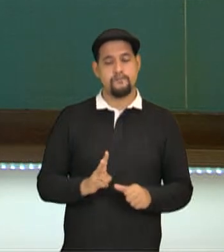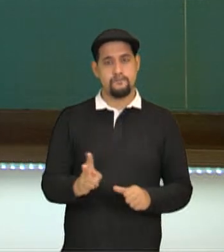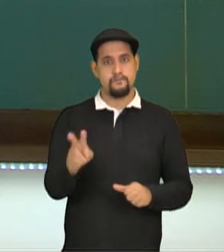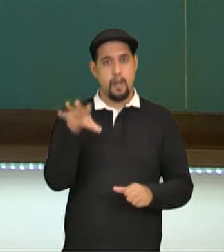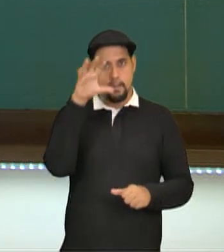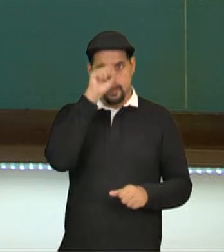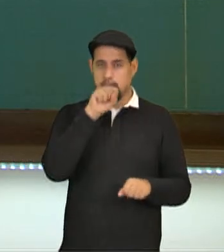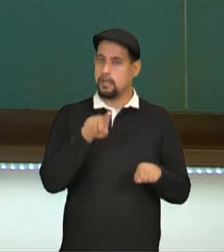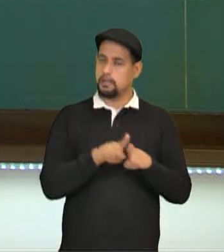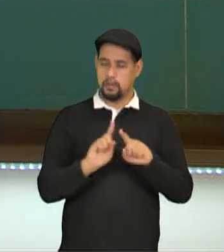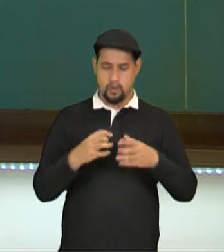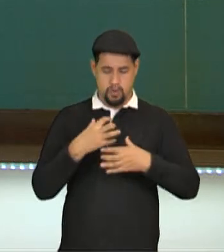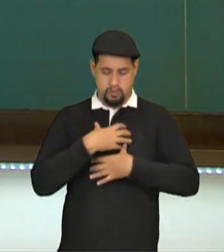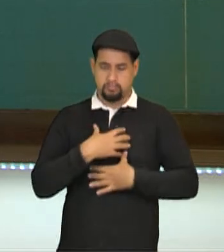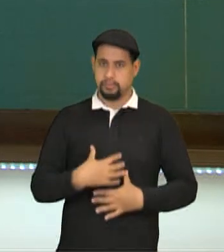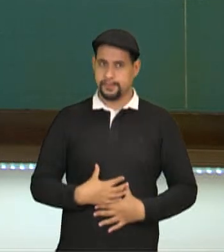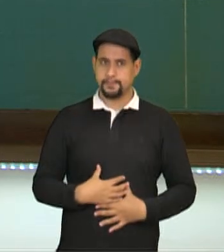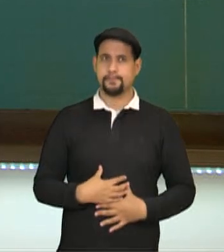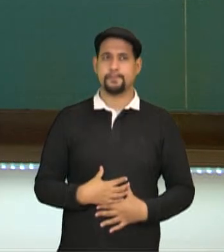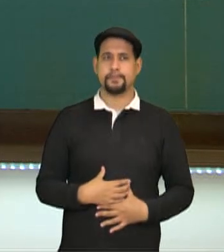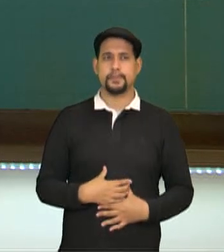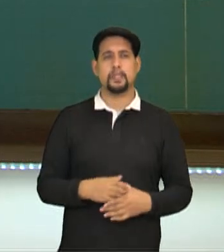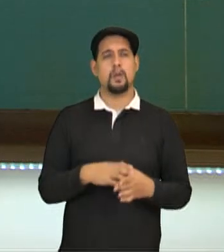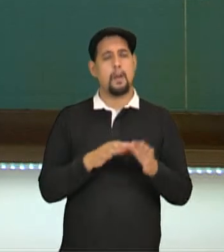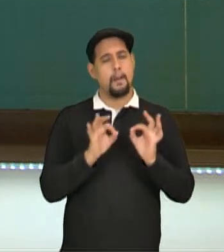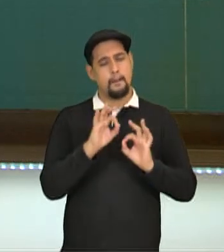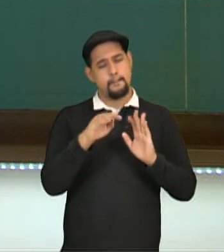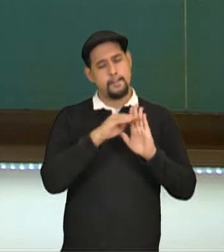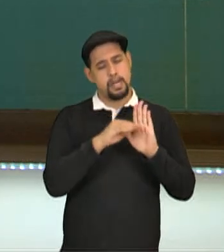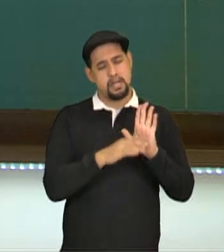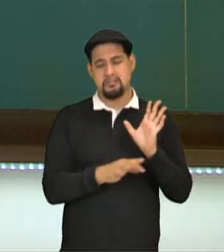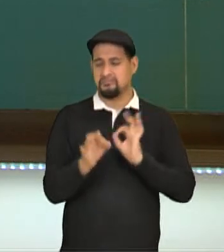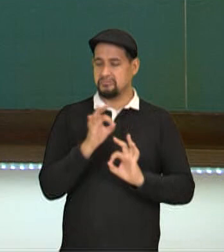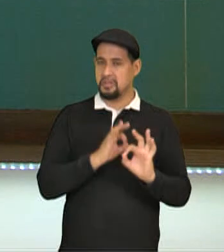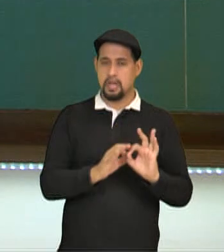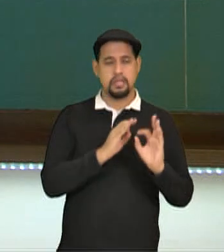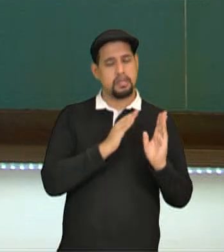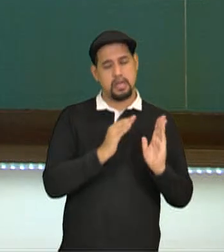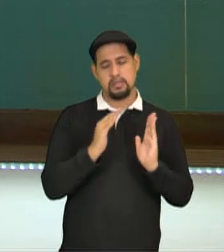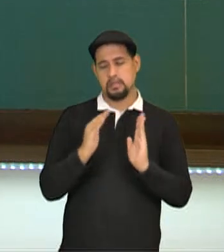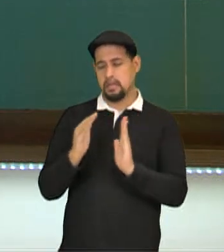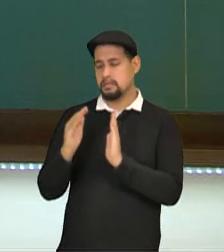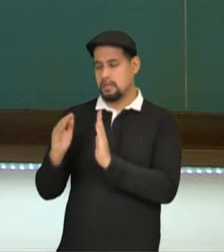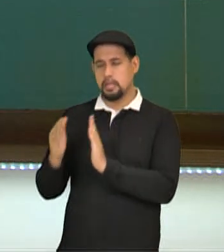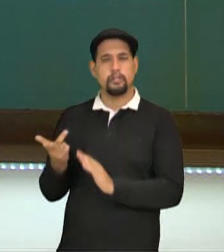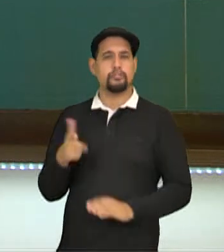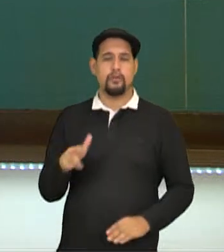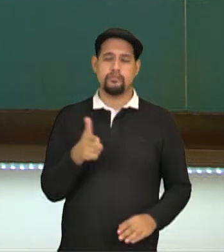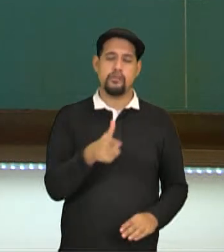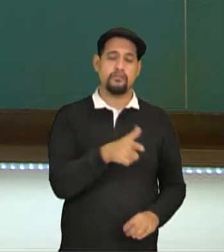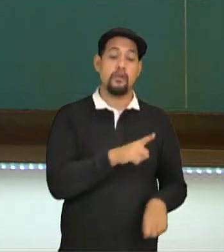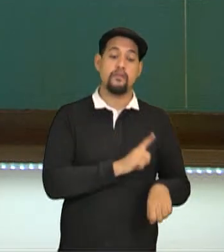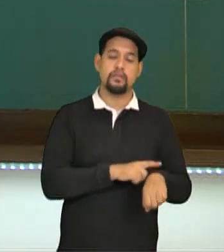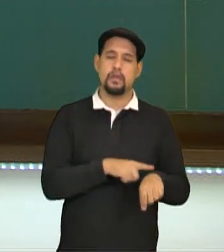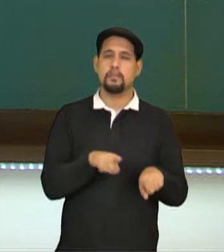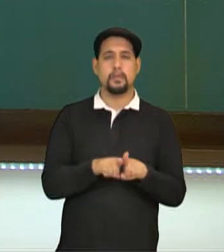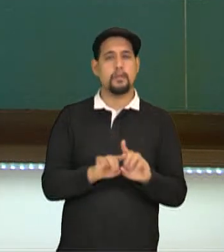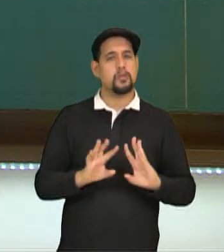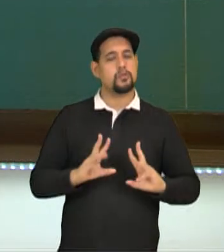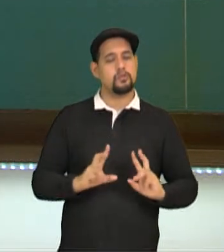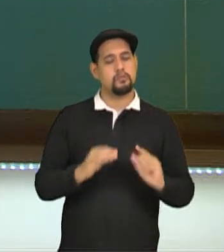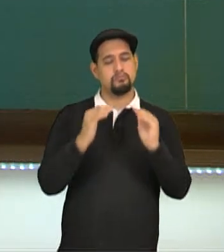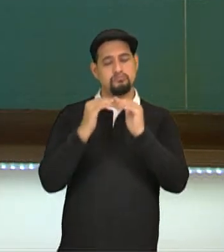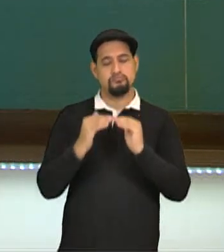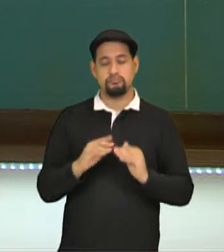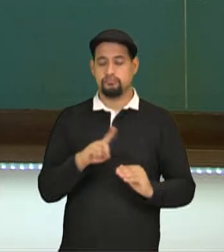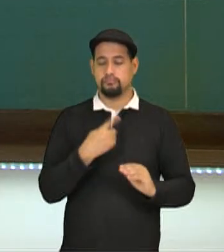ou a nossa condição física, com sessões planejadas, com séries, repetições, tempo, tudo de acordo